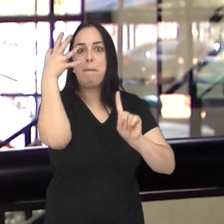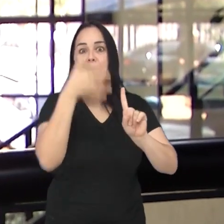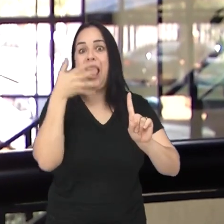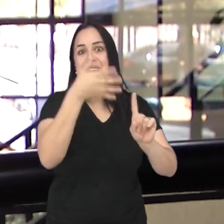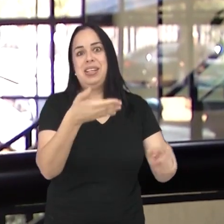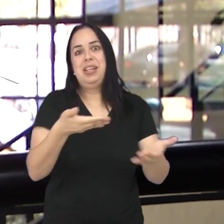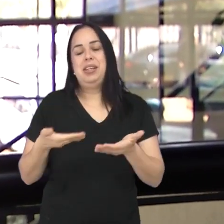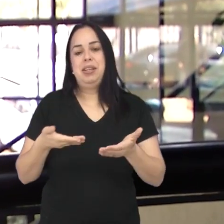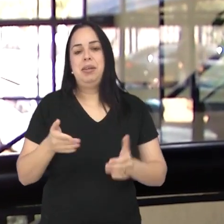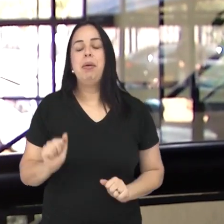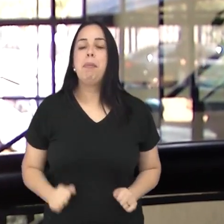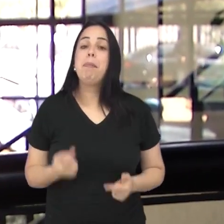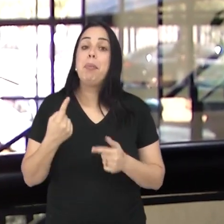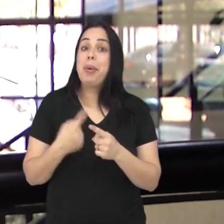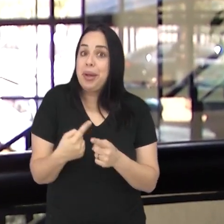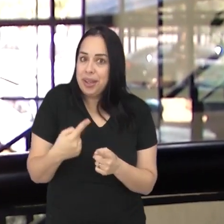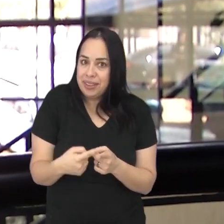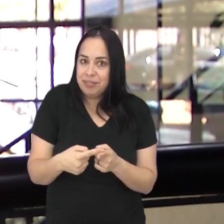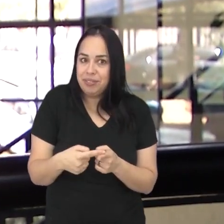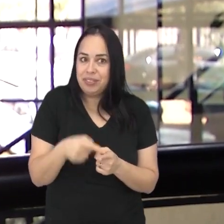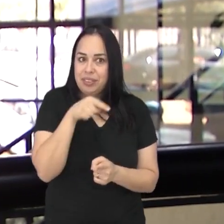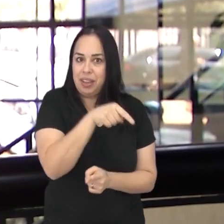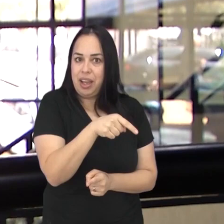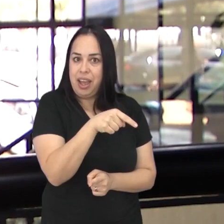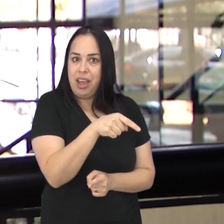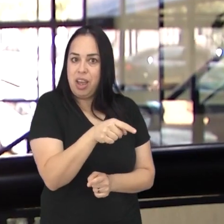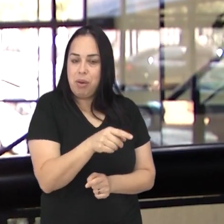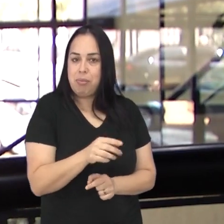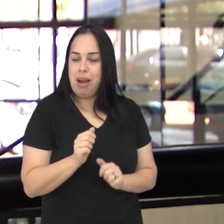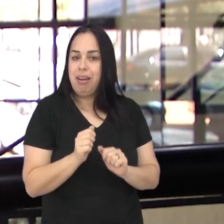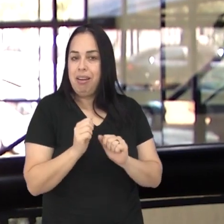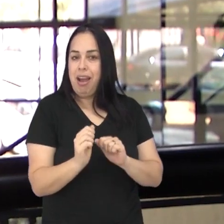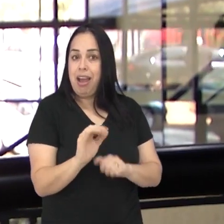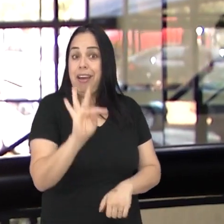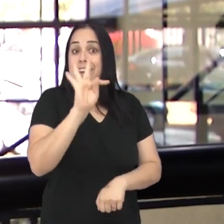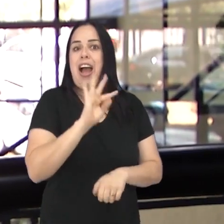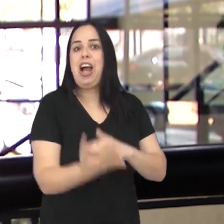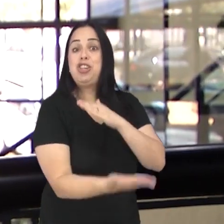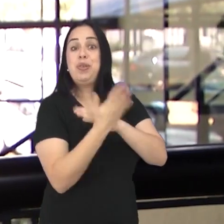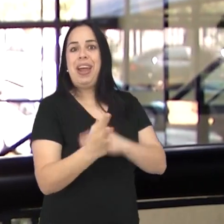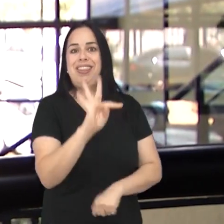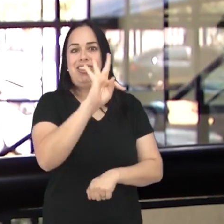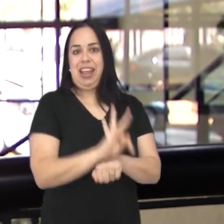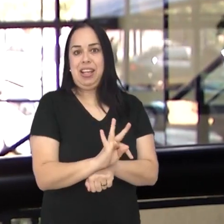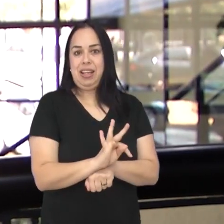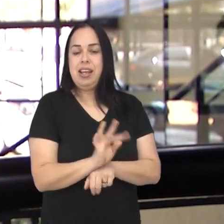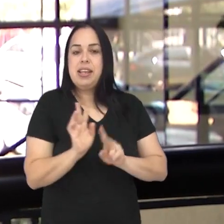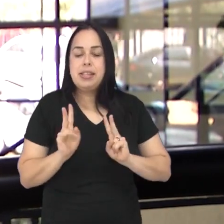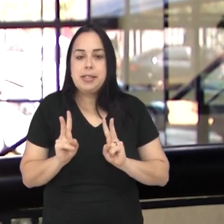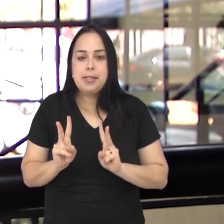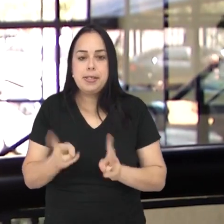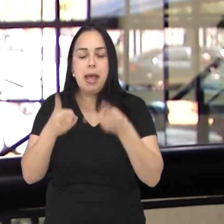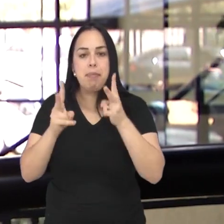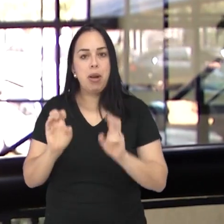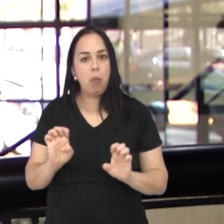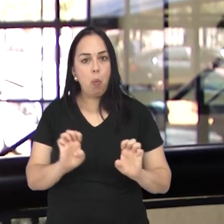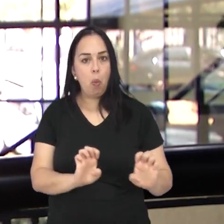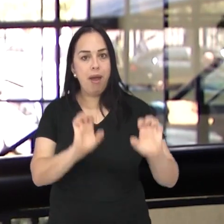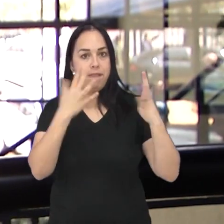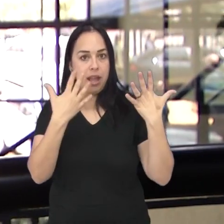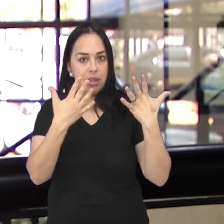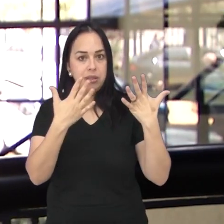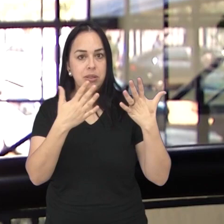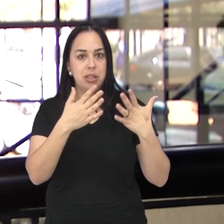de Contas. E primeiro porque é uma assessoria técnica, Então, sempre nos